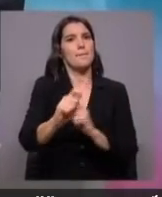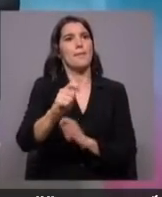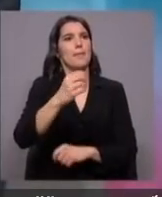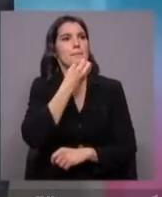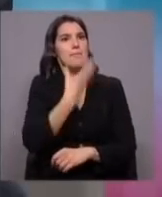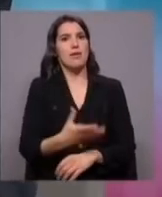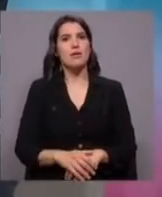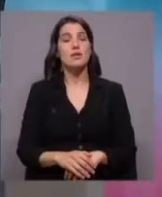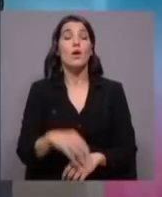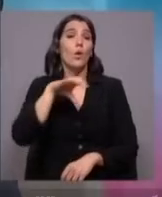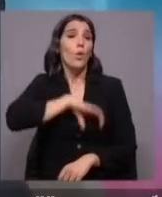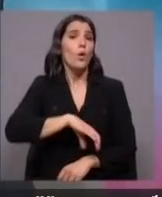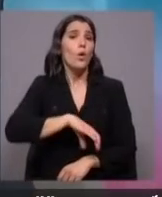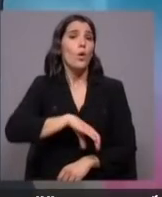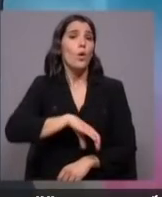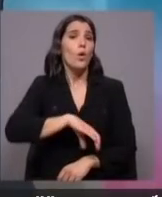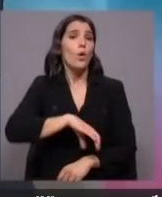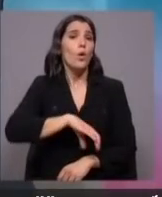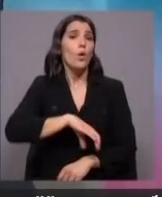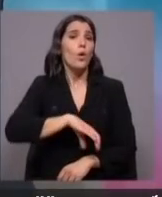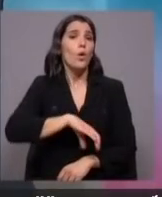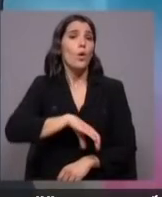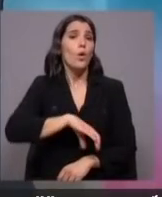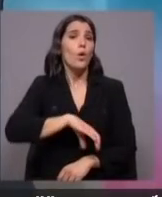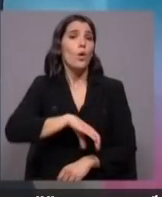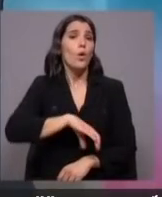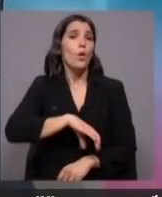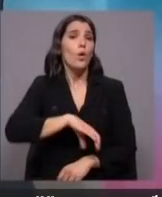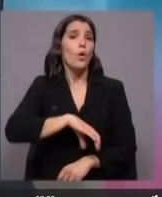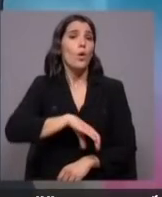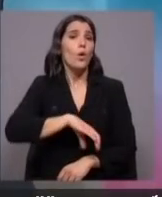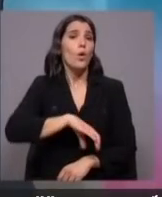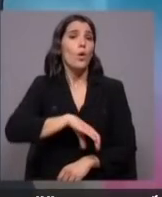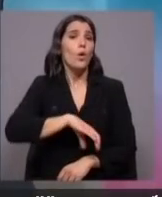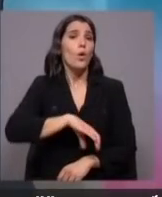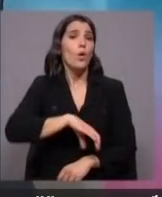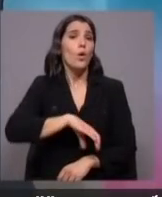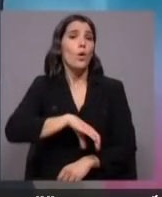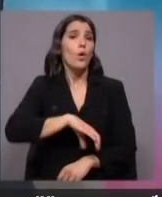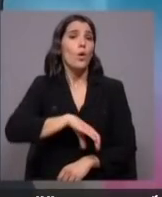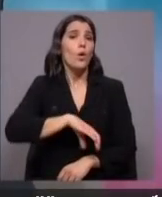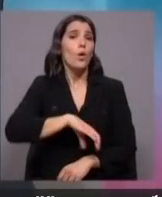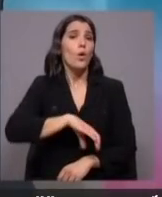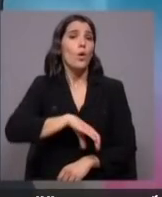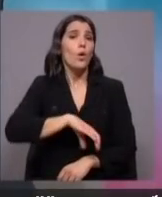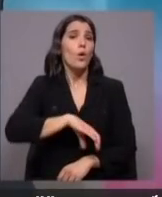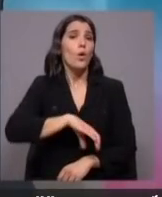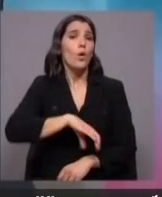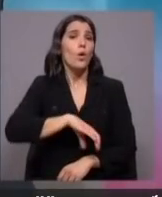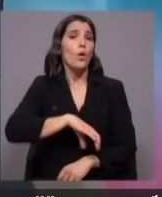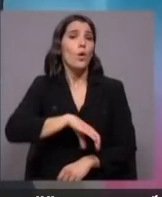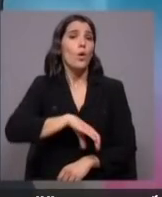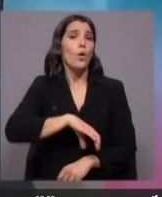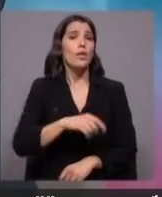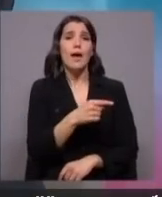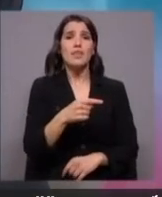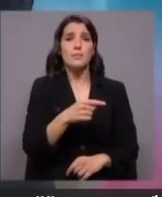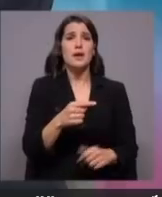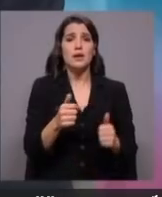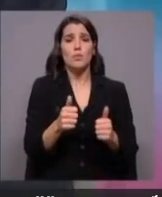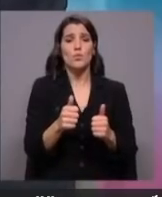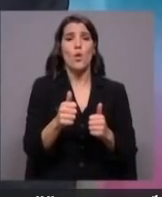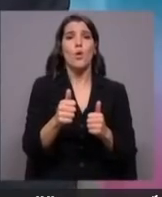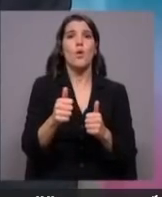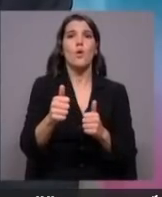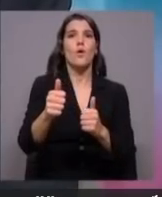salário mínimo vai naturalmente atrás e vai crescendo. Mano, até eu que sou um zero à esquerda em economia percebo esta merda na perfeição. Não sei como é que ela não consegue.